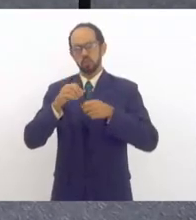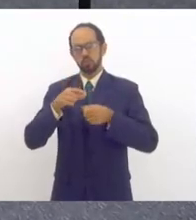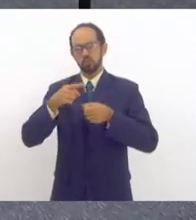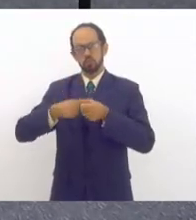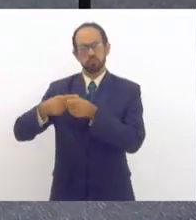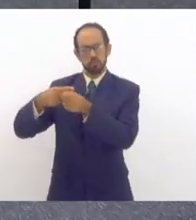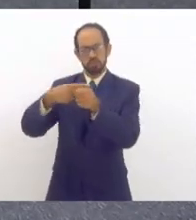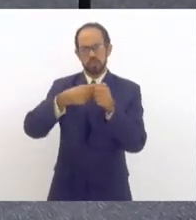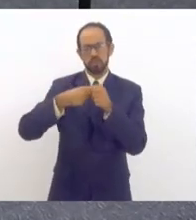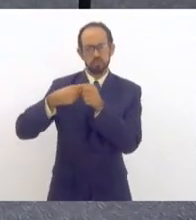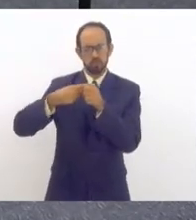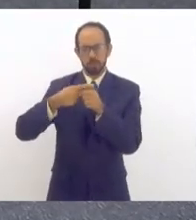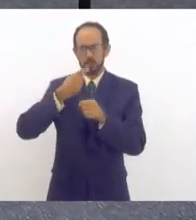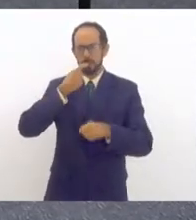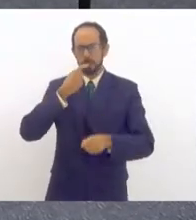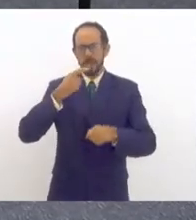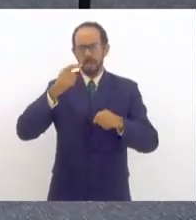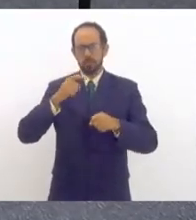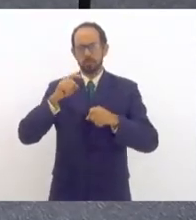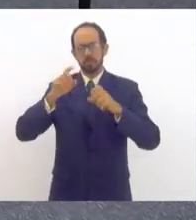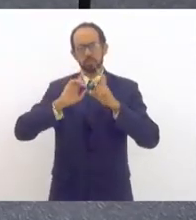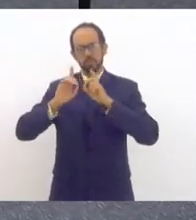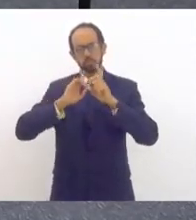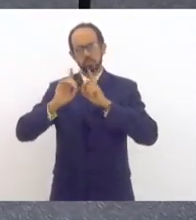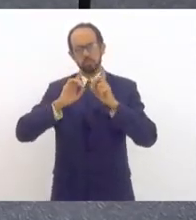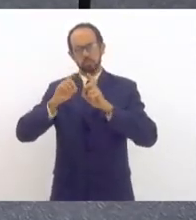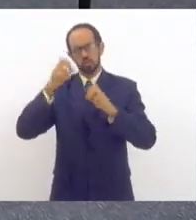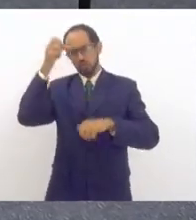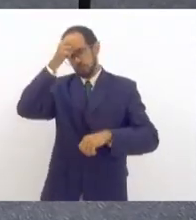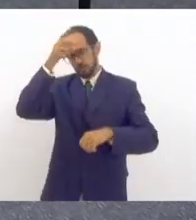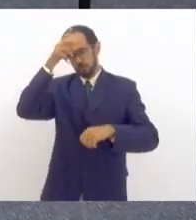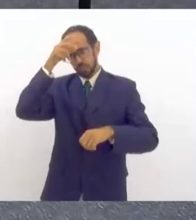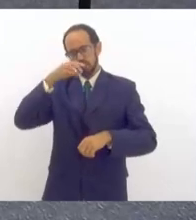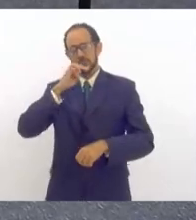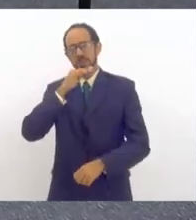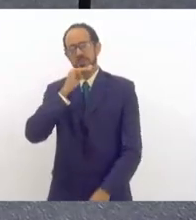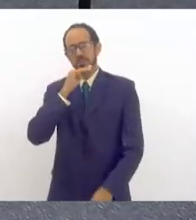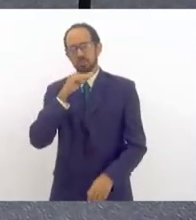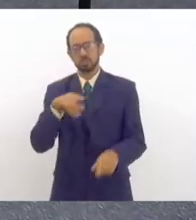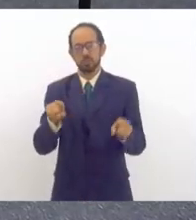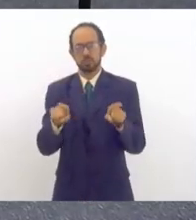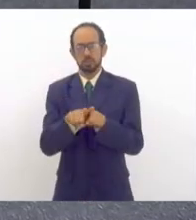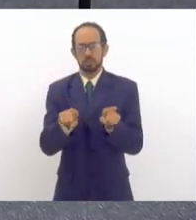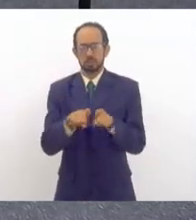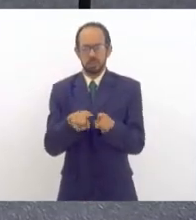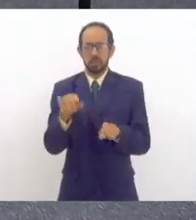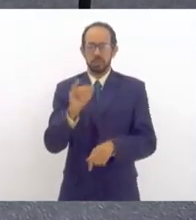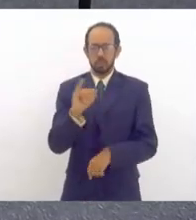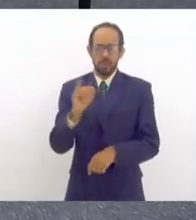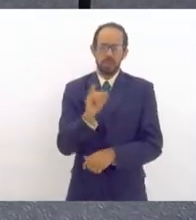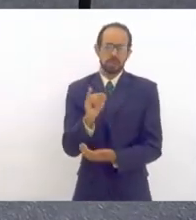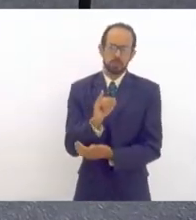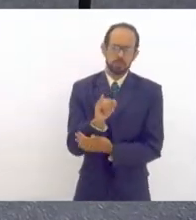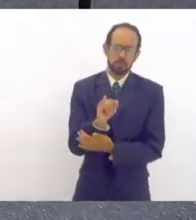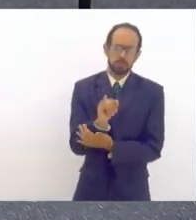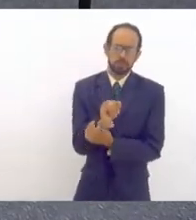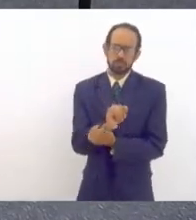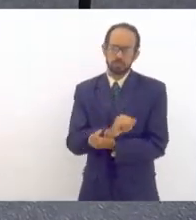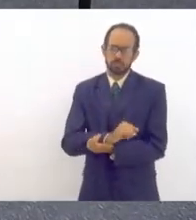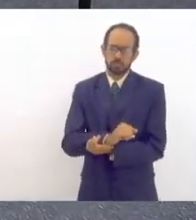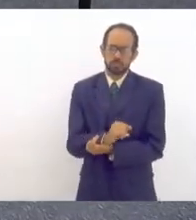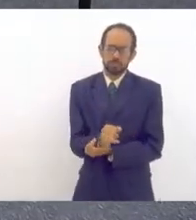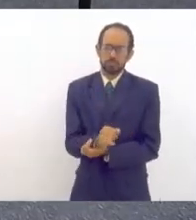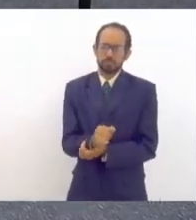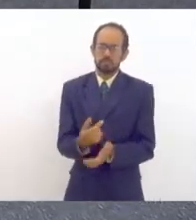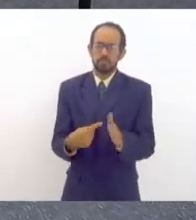parte ali para que a gente possa discutir com o prefeito de Mangaratiba prefeito de Itaguaí no sentido